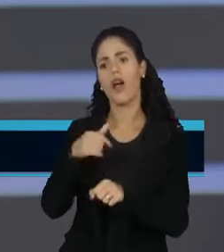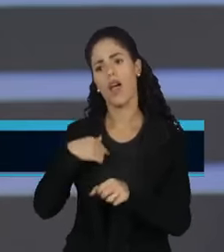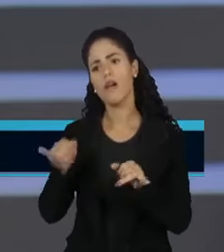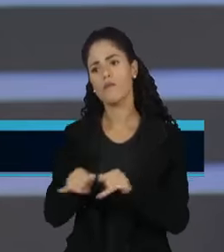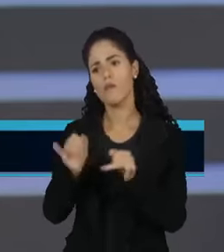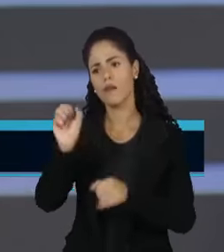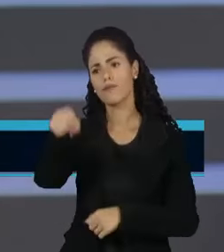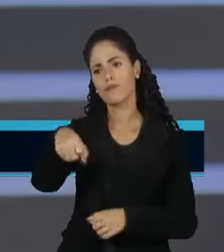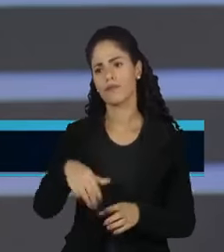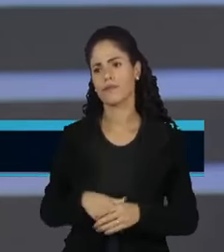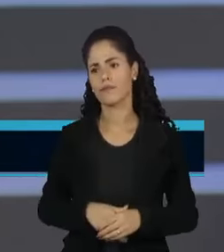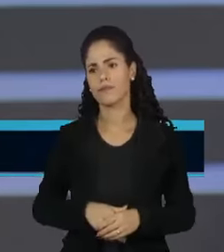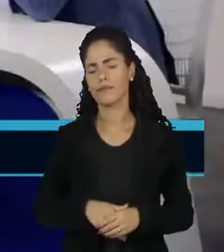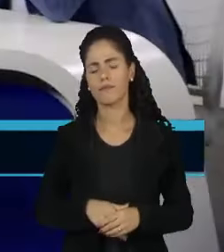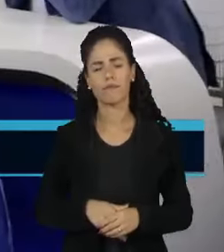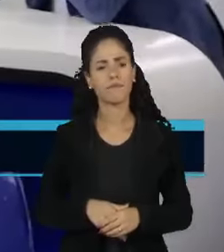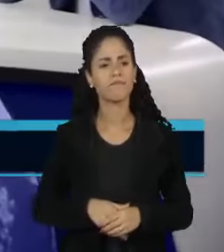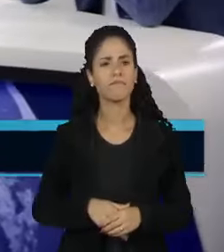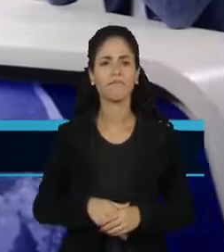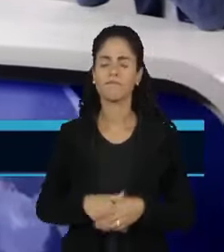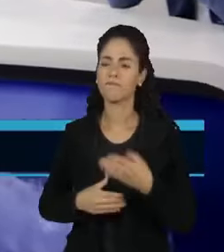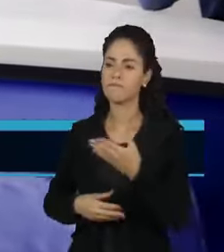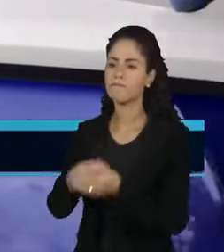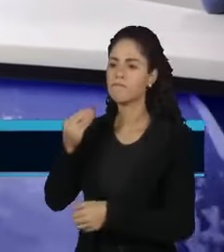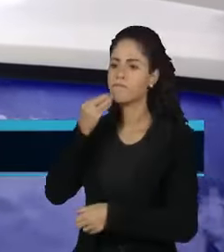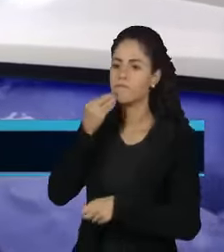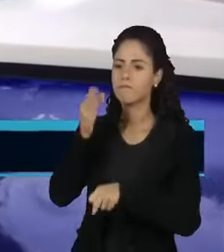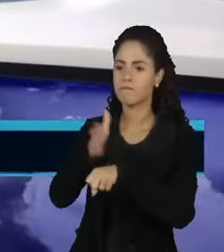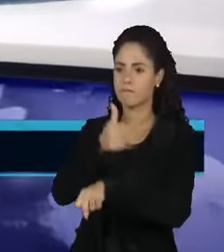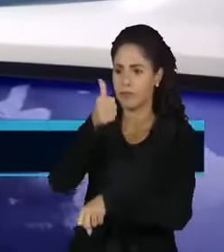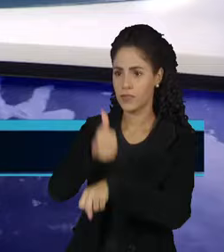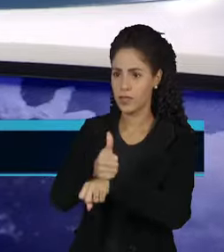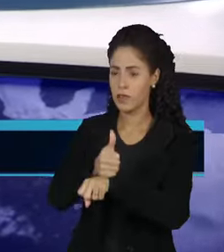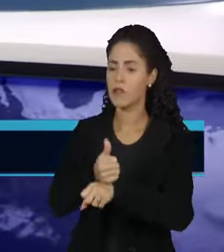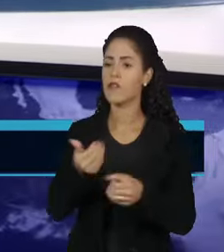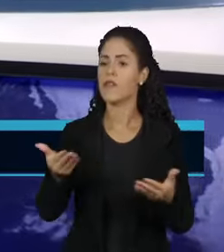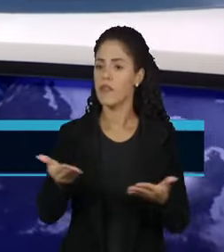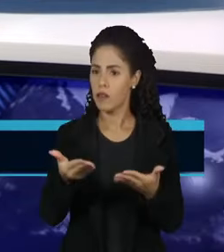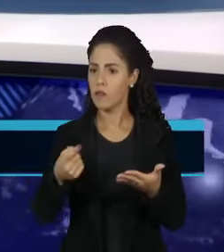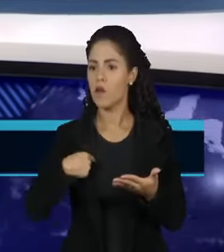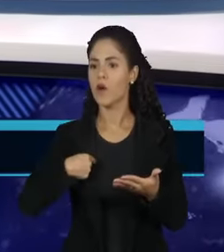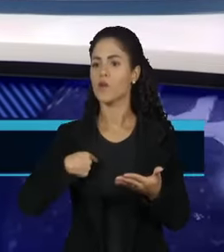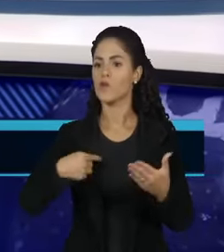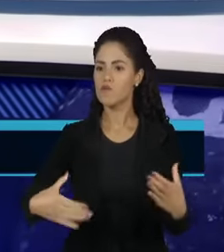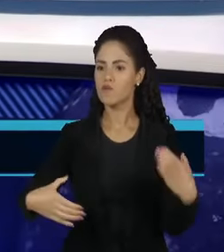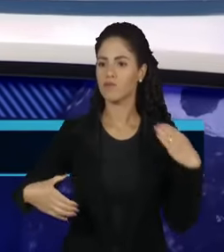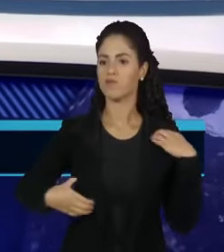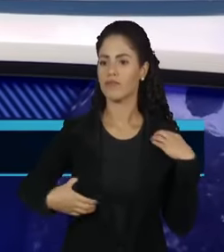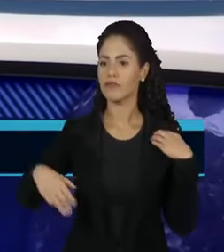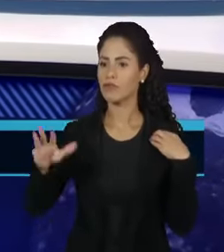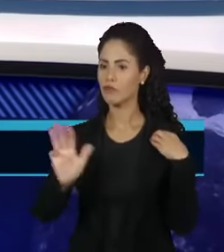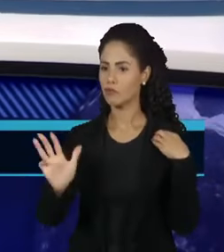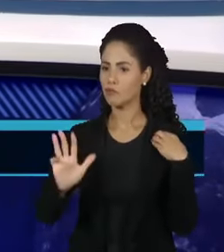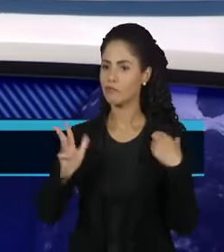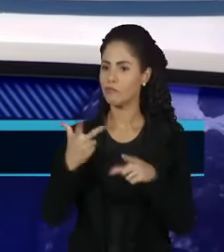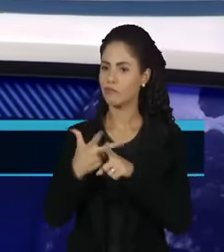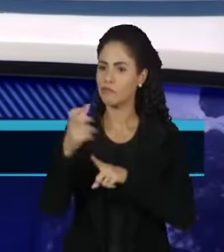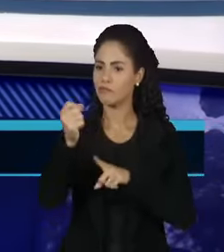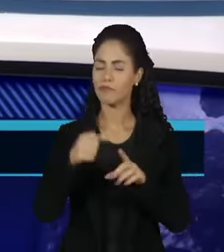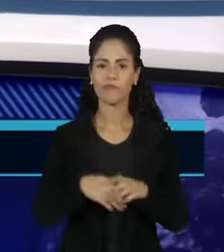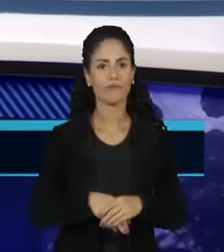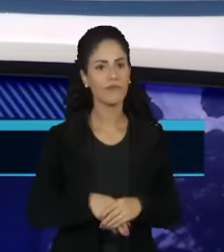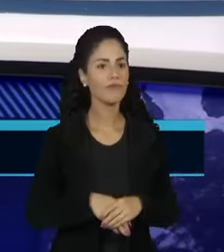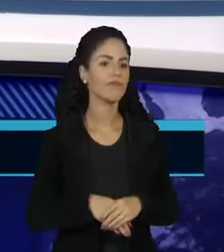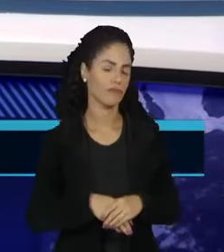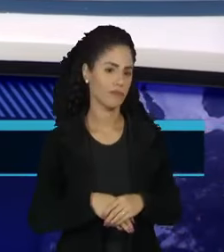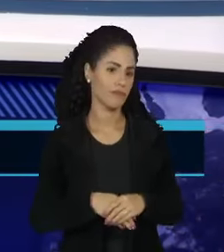bobagem. Dimas, você acha que a tentativa de golpe se esgotou com a posse do presidente Lula? Acho que sim, mas vai